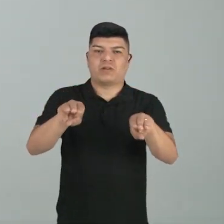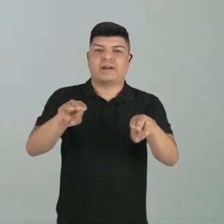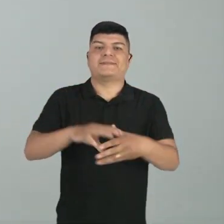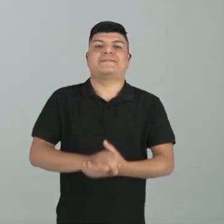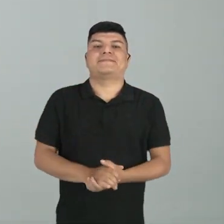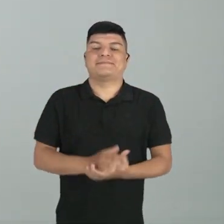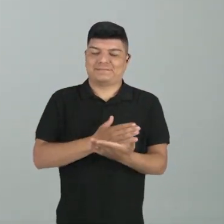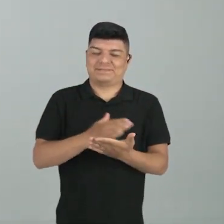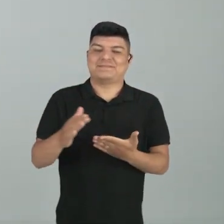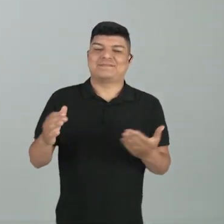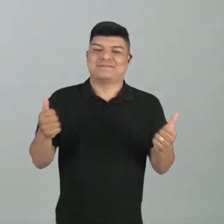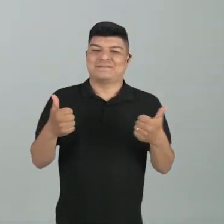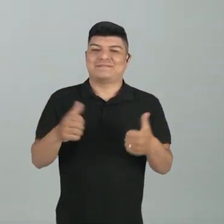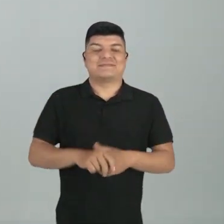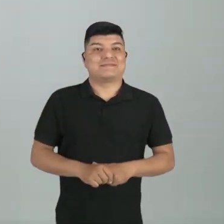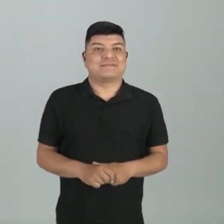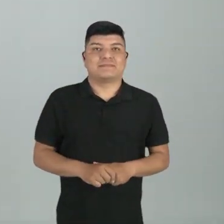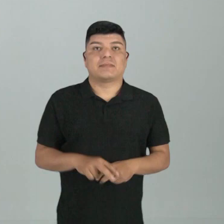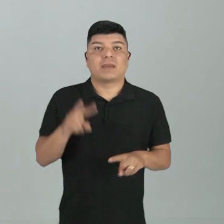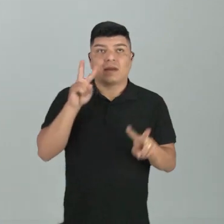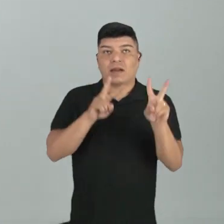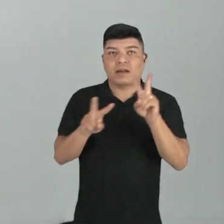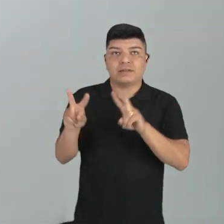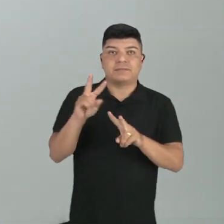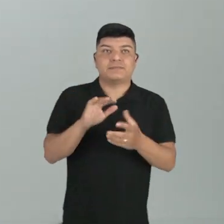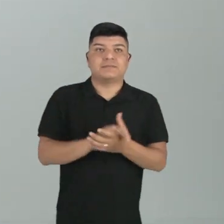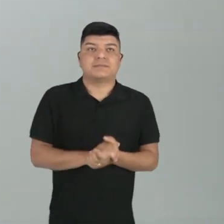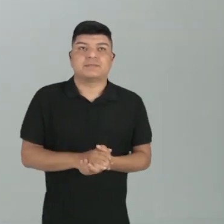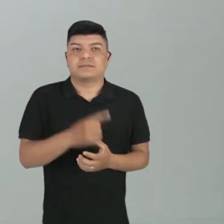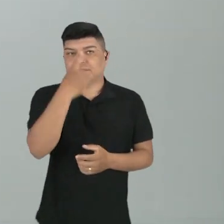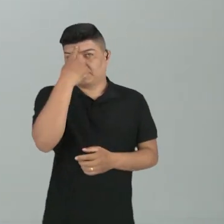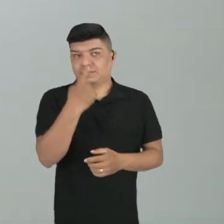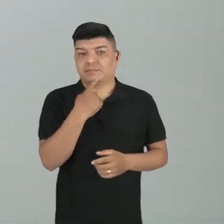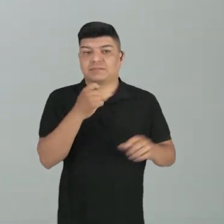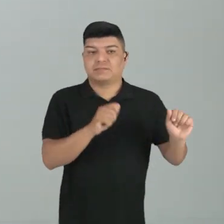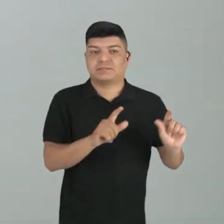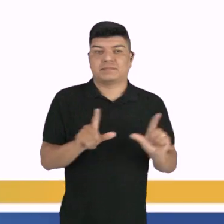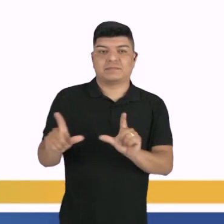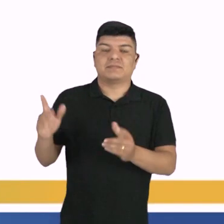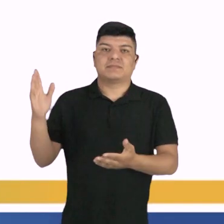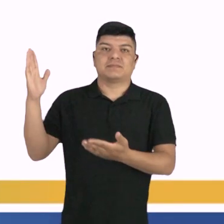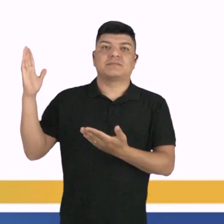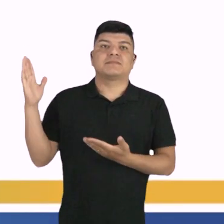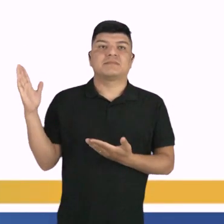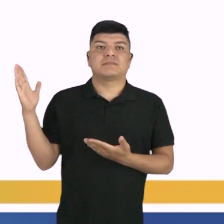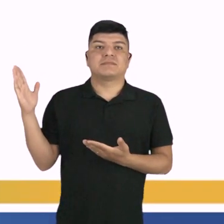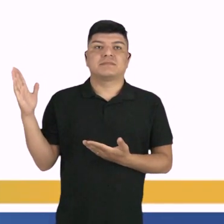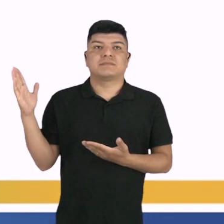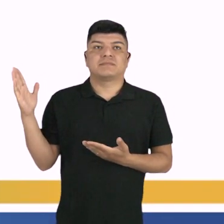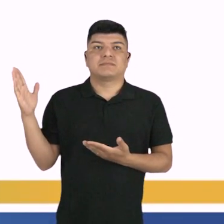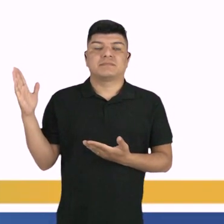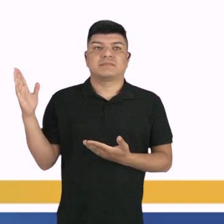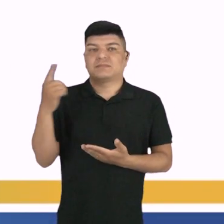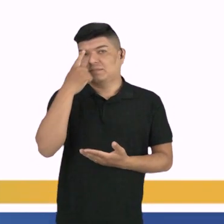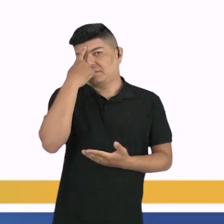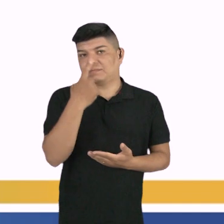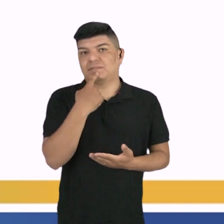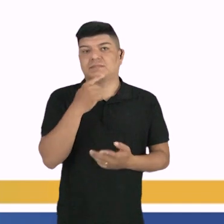Vamos começar, então? Visualizem em tela, vocês estão observando agora uma imagem